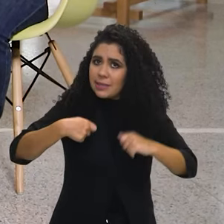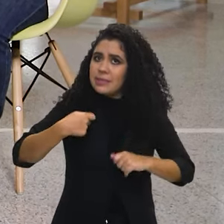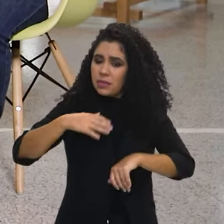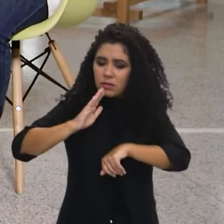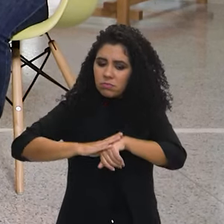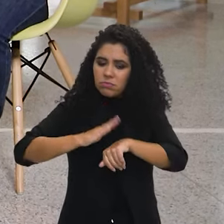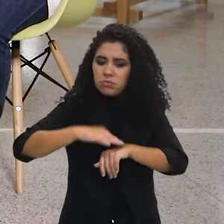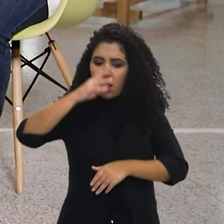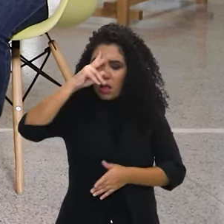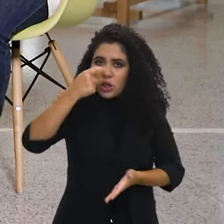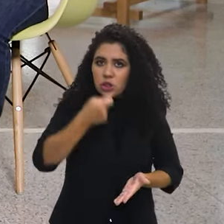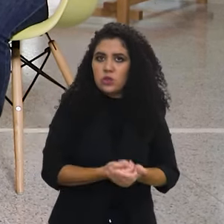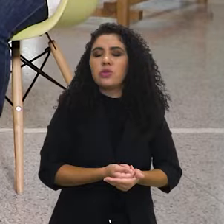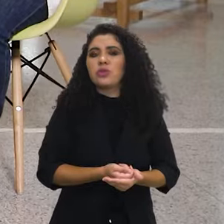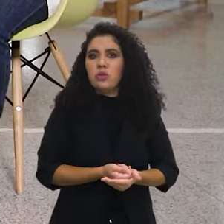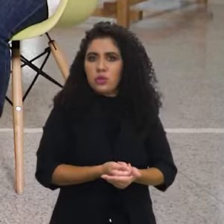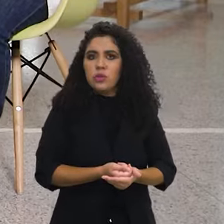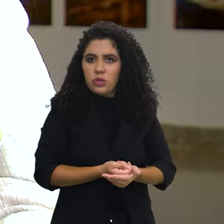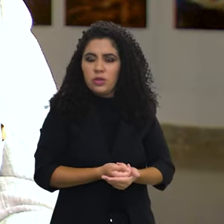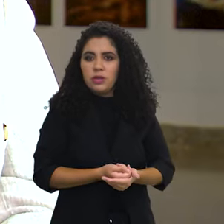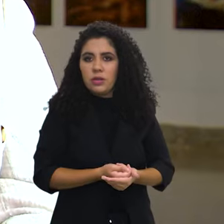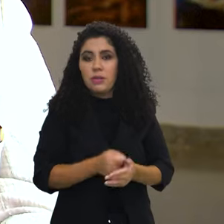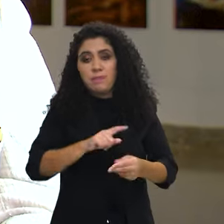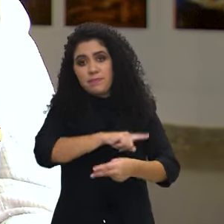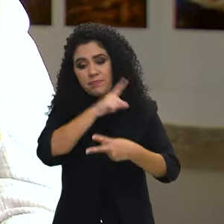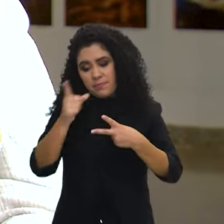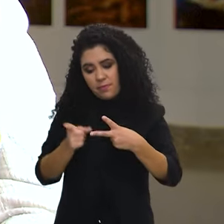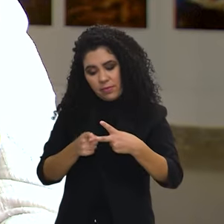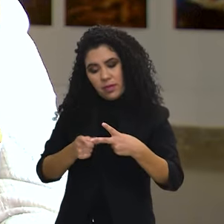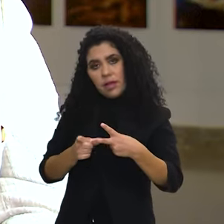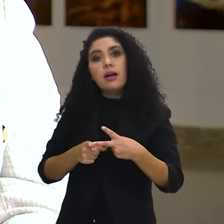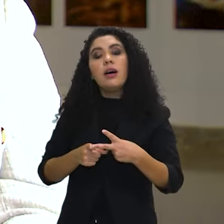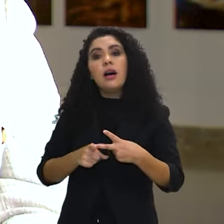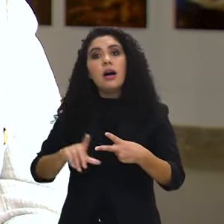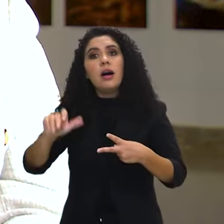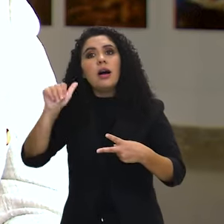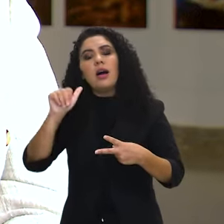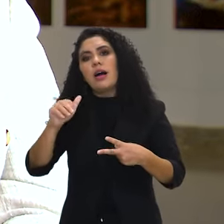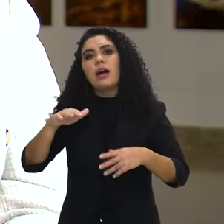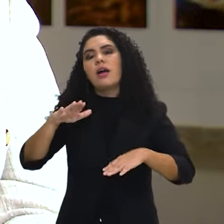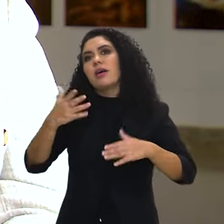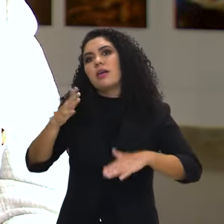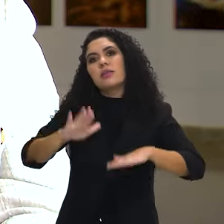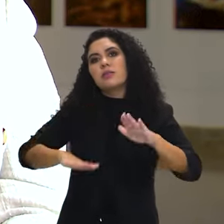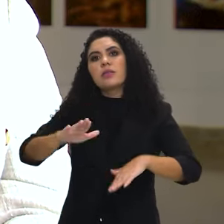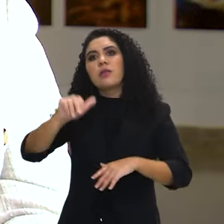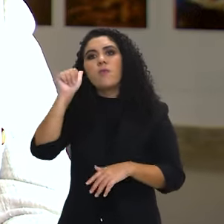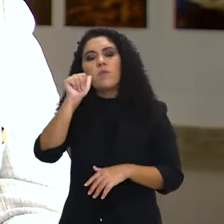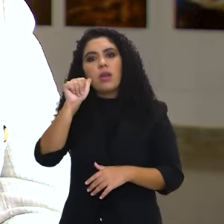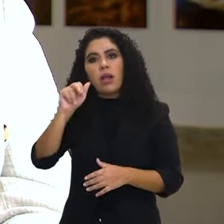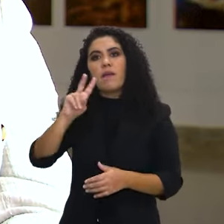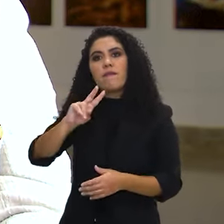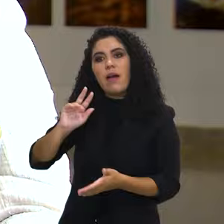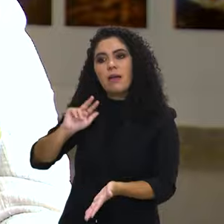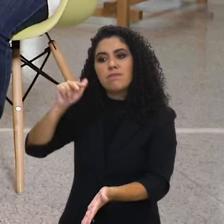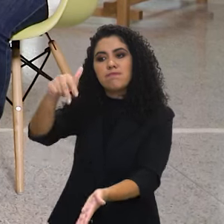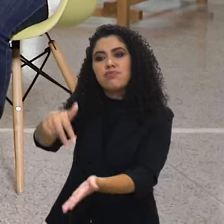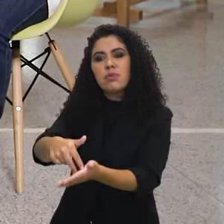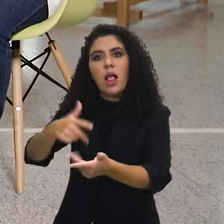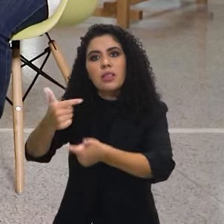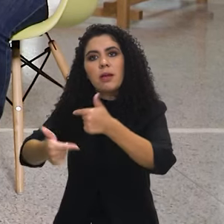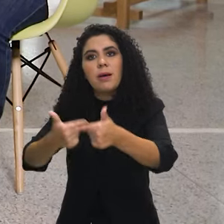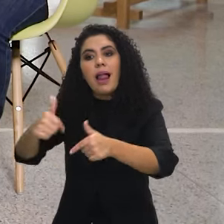negócio protagonista se ser protagonista a segunda coisa as mulheres geralmente vão trabalhar no